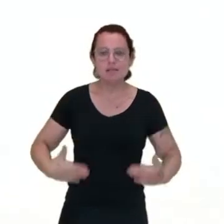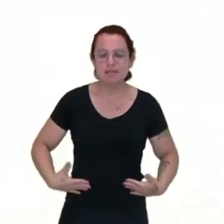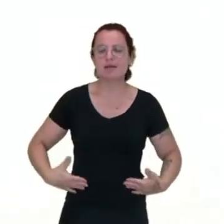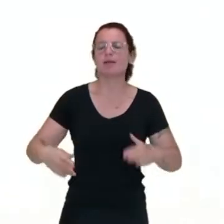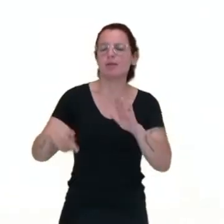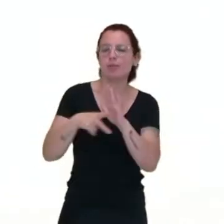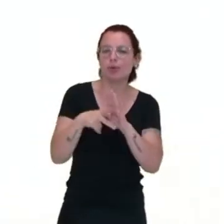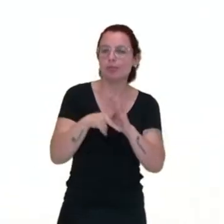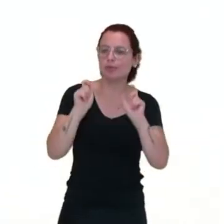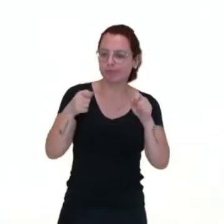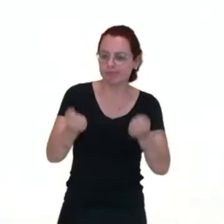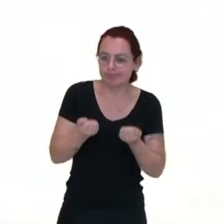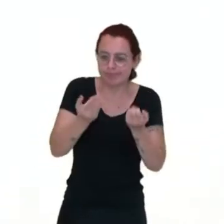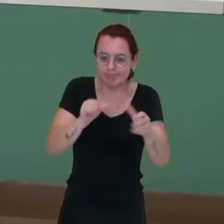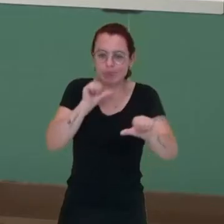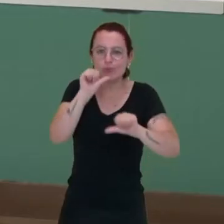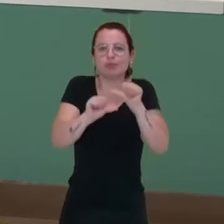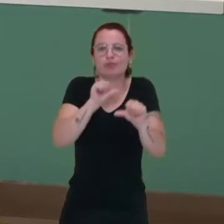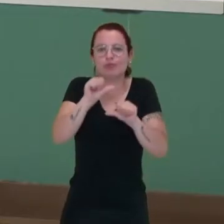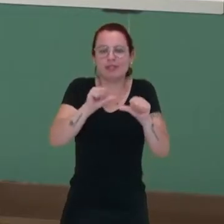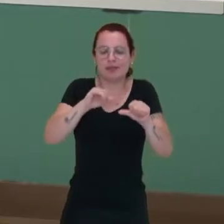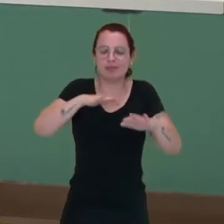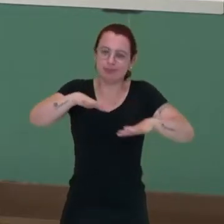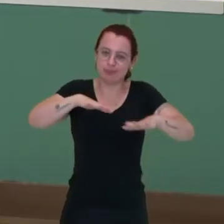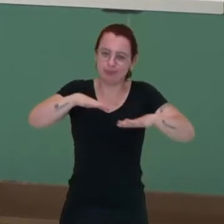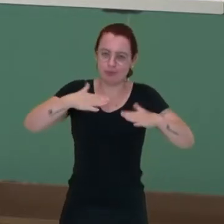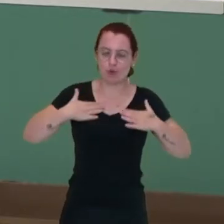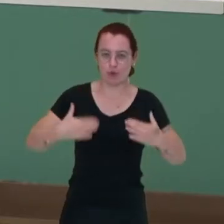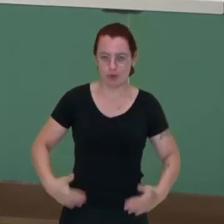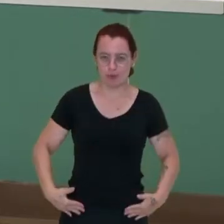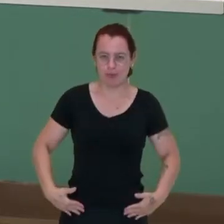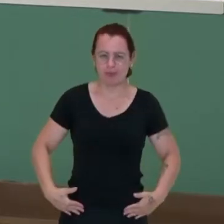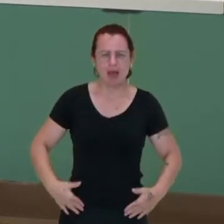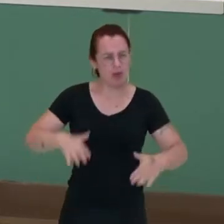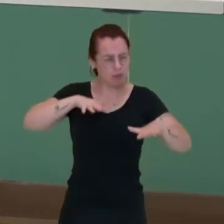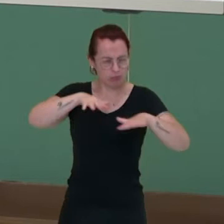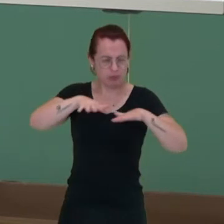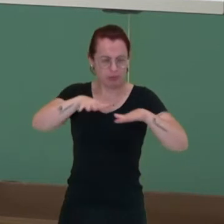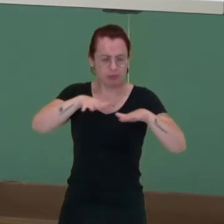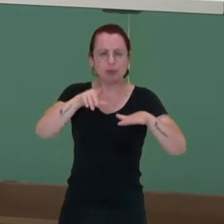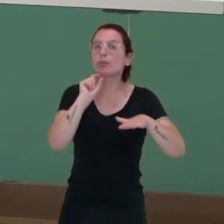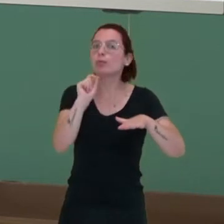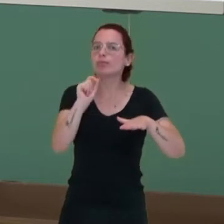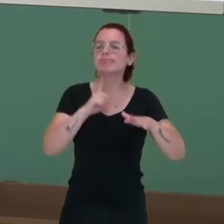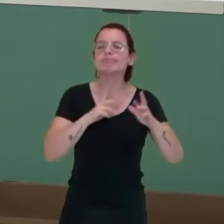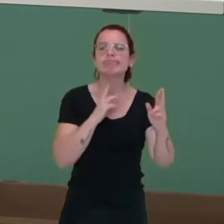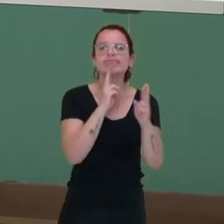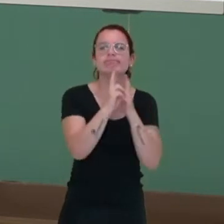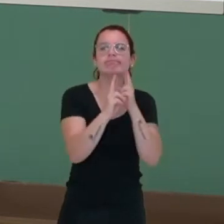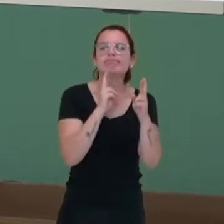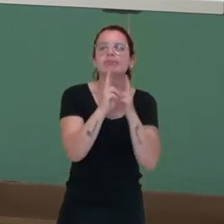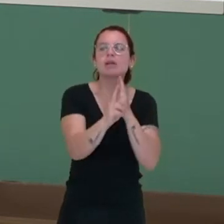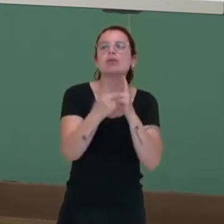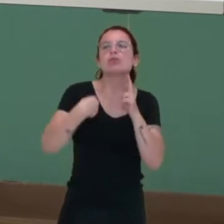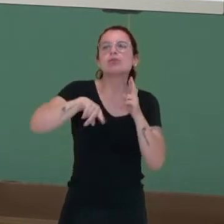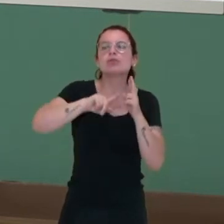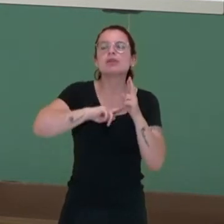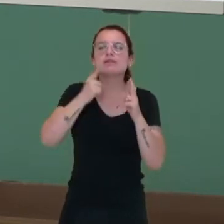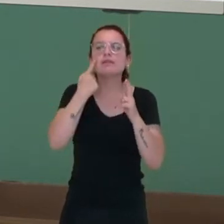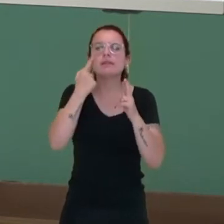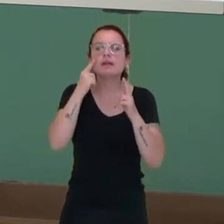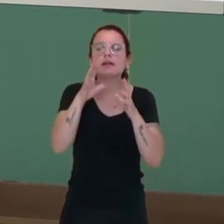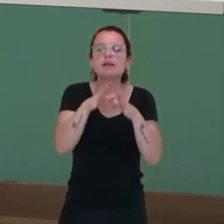alterar o estado de movimento de um corpo, certo? O estado de movimento está relacionado com uma grandeza que nós vamos ver um pouquinho para frente, que se